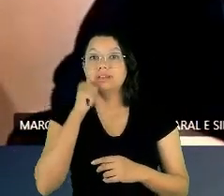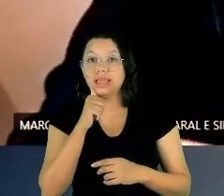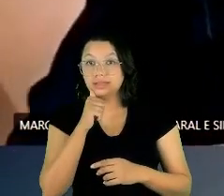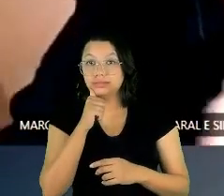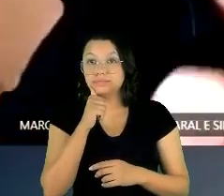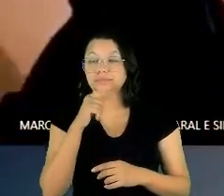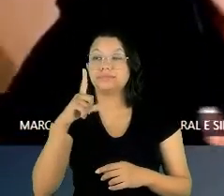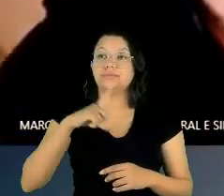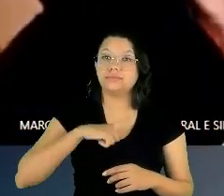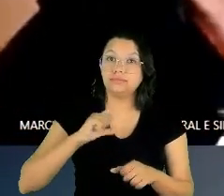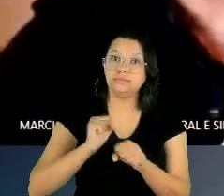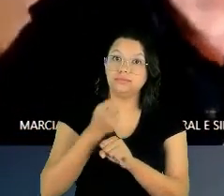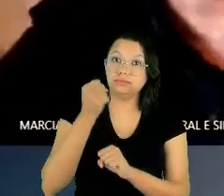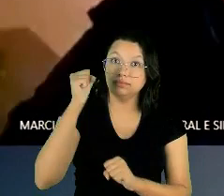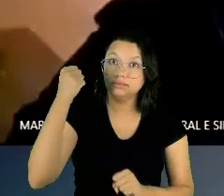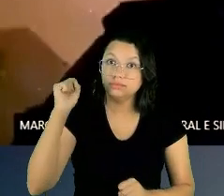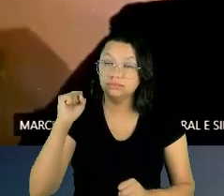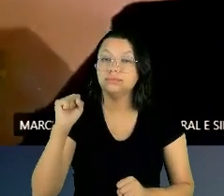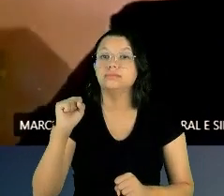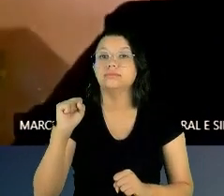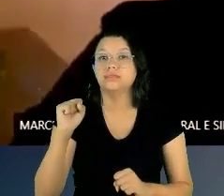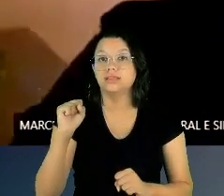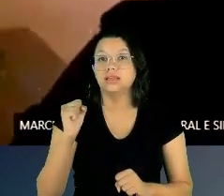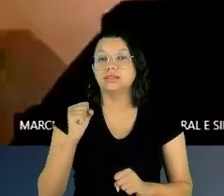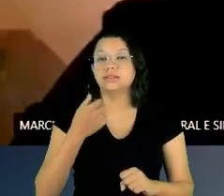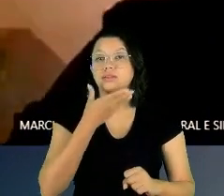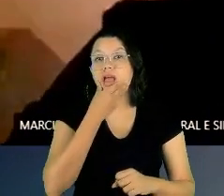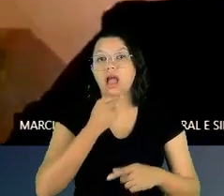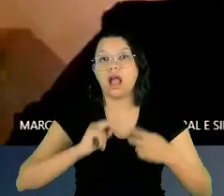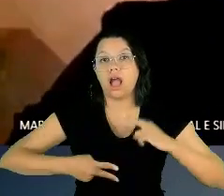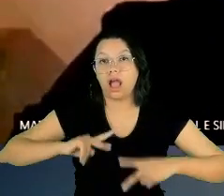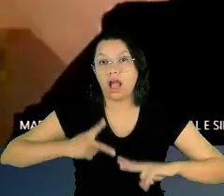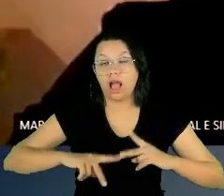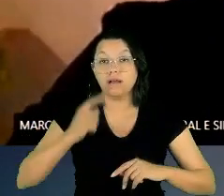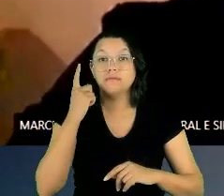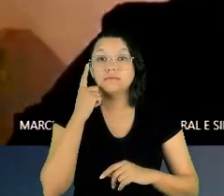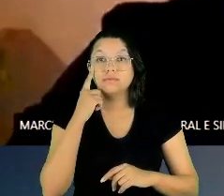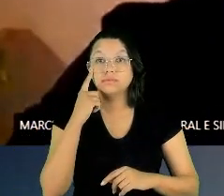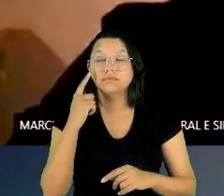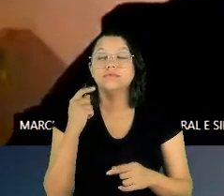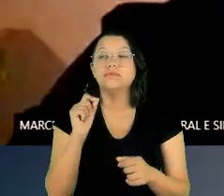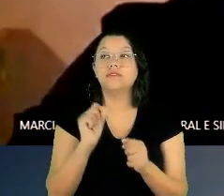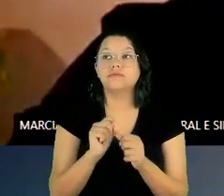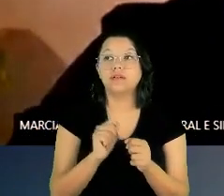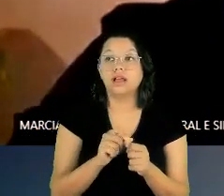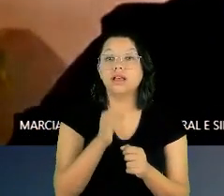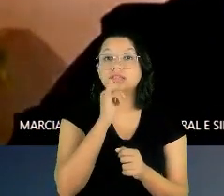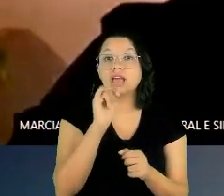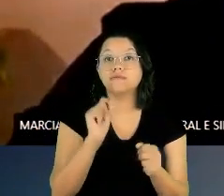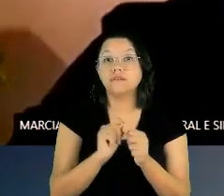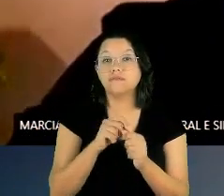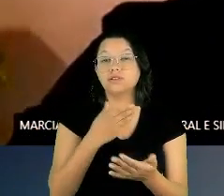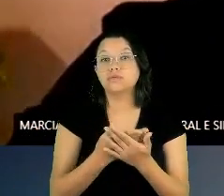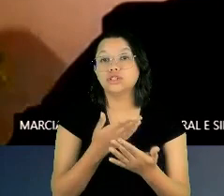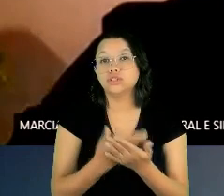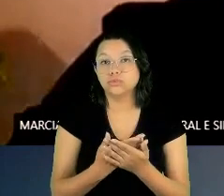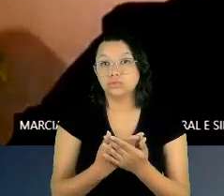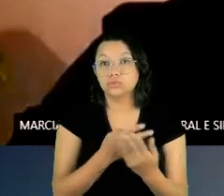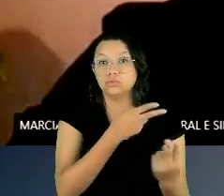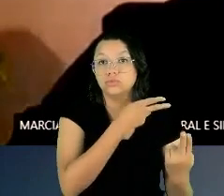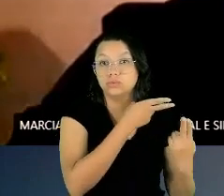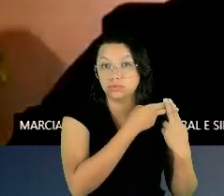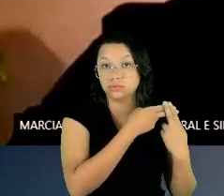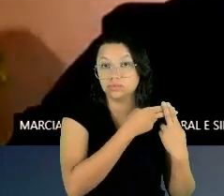elevados de testosterona basalmente. Então, fizeram estudos em presídios e viram que mulheres que cometeram crimes de homicídio, crimes